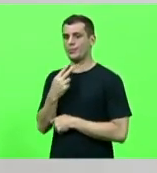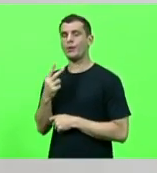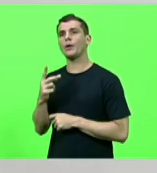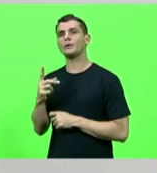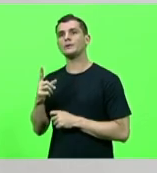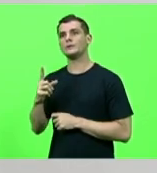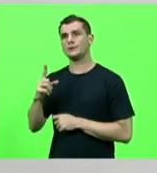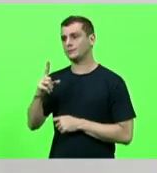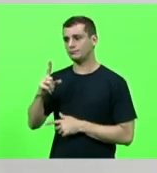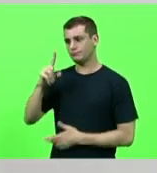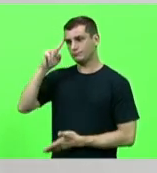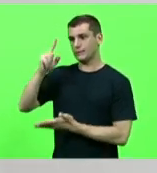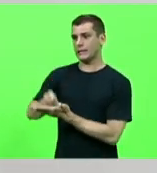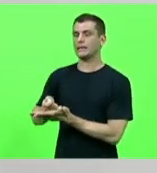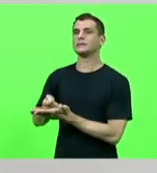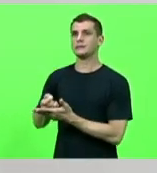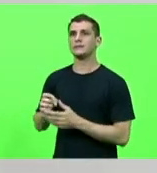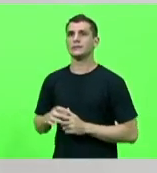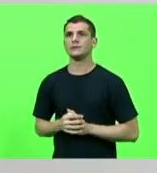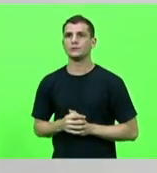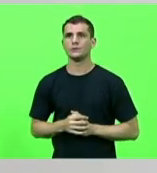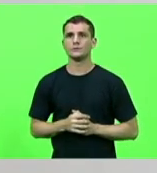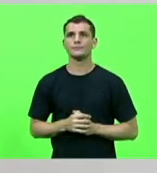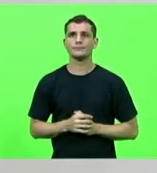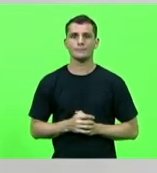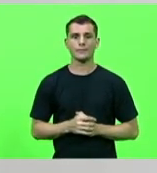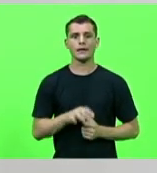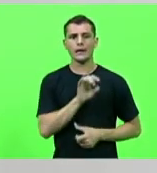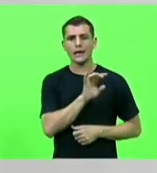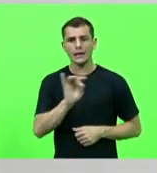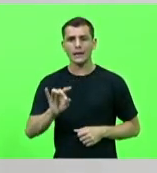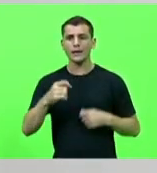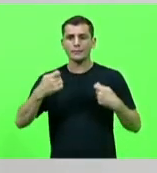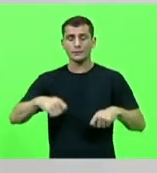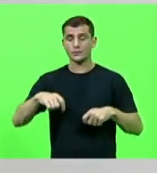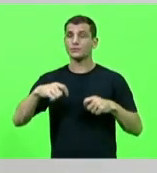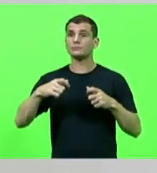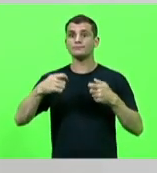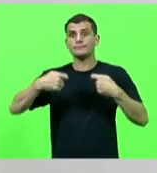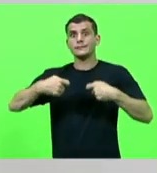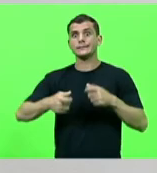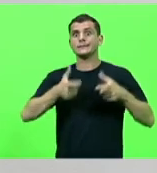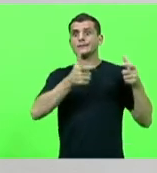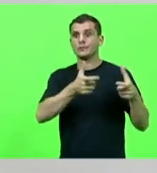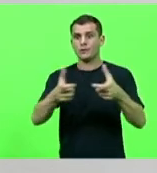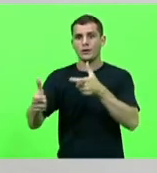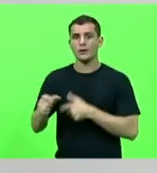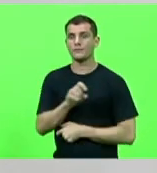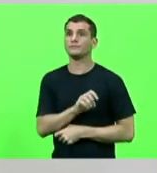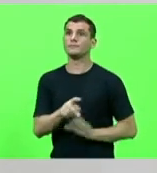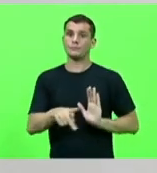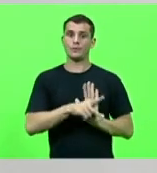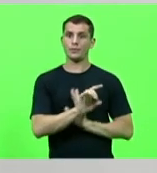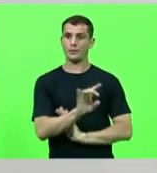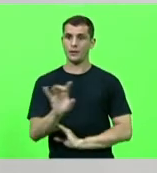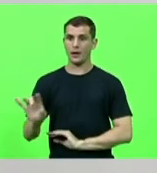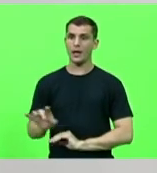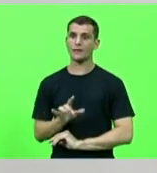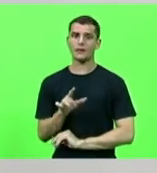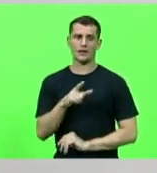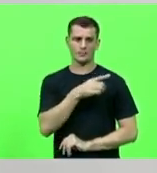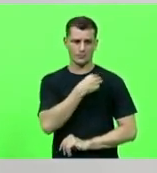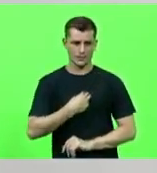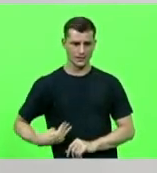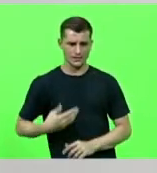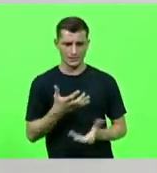Ado, cada um no seu quadrado. Agora, ministro da Suprema Corte, querer saber se vai ter jogo de futebol no Brasil ou não? Ah, dá